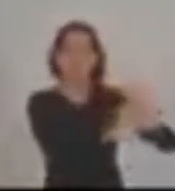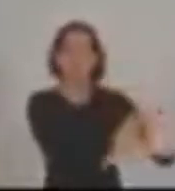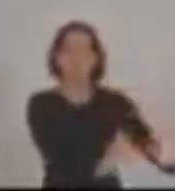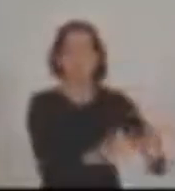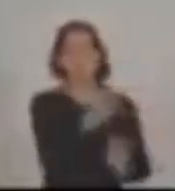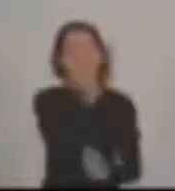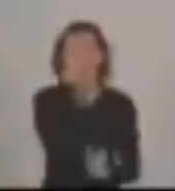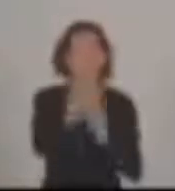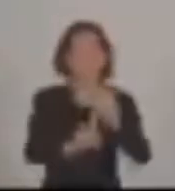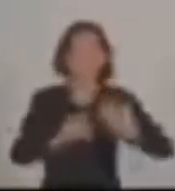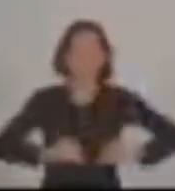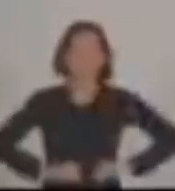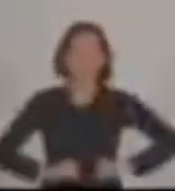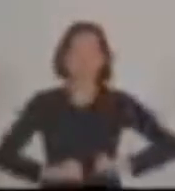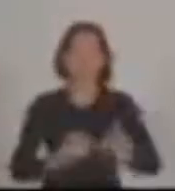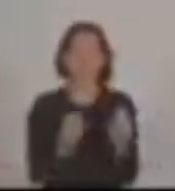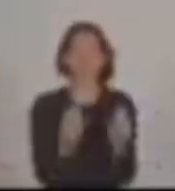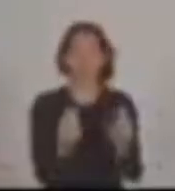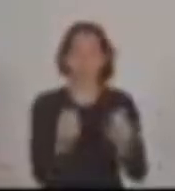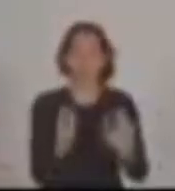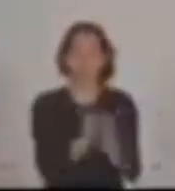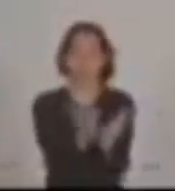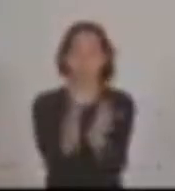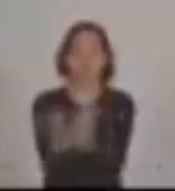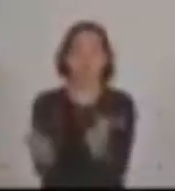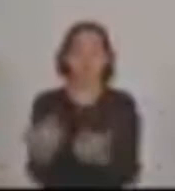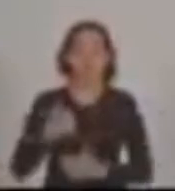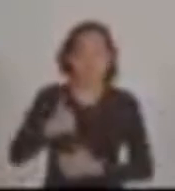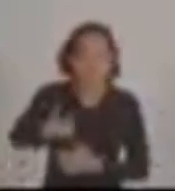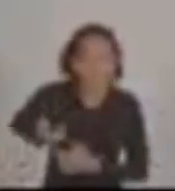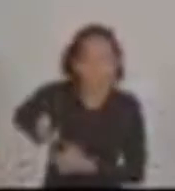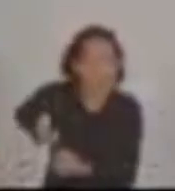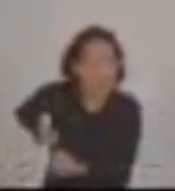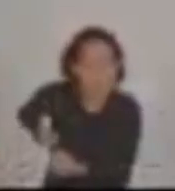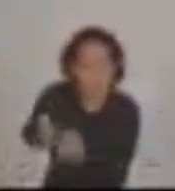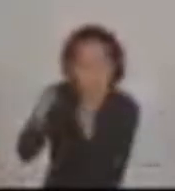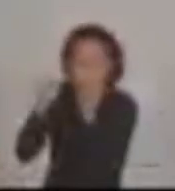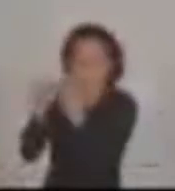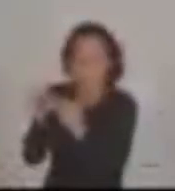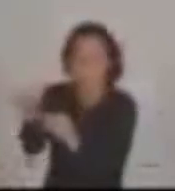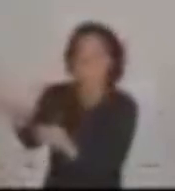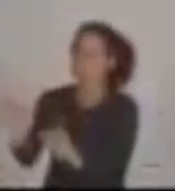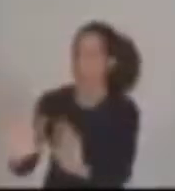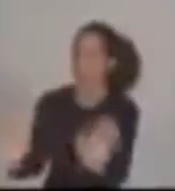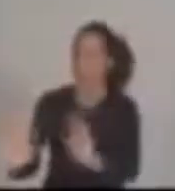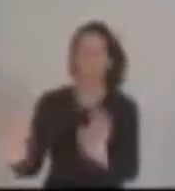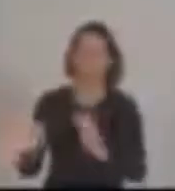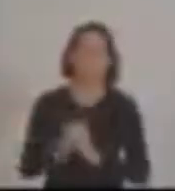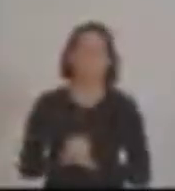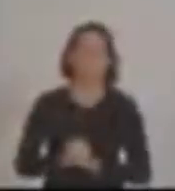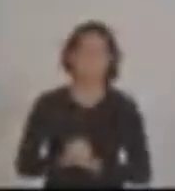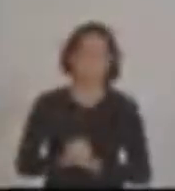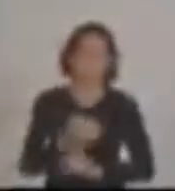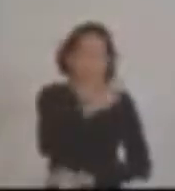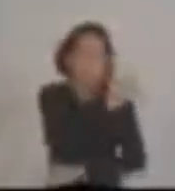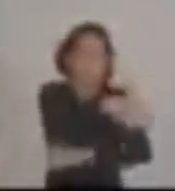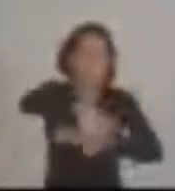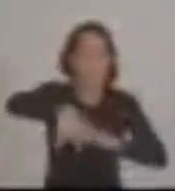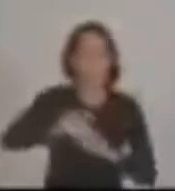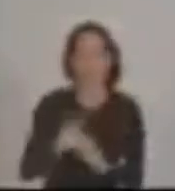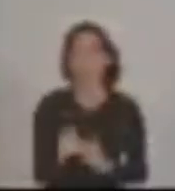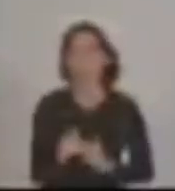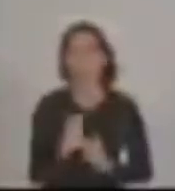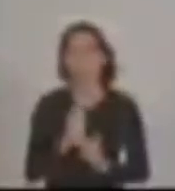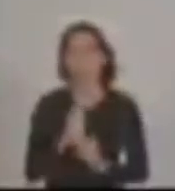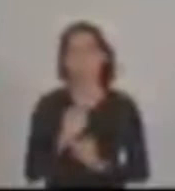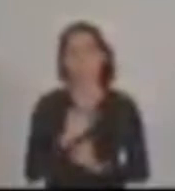sacrificado demais. Mas eu não fui covarde, meu caro prefeito, quando eu fiz a Avenida Beira Rio, quando eu mergulhei